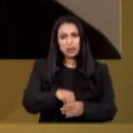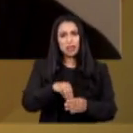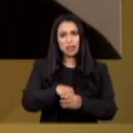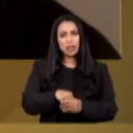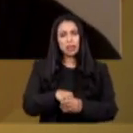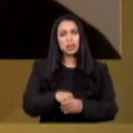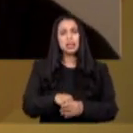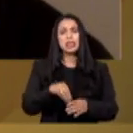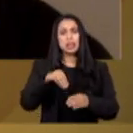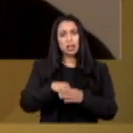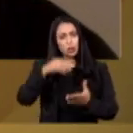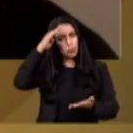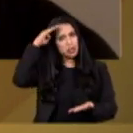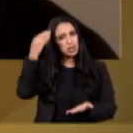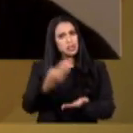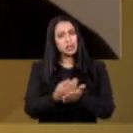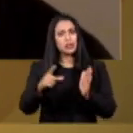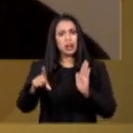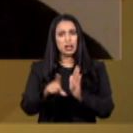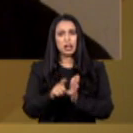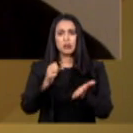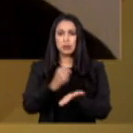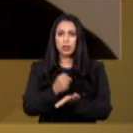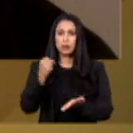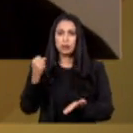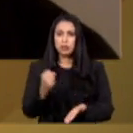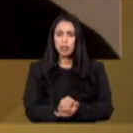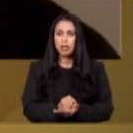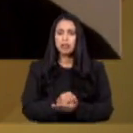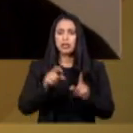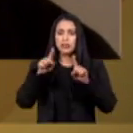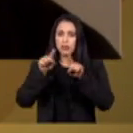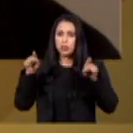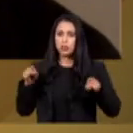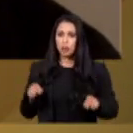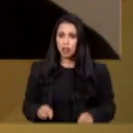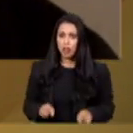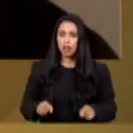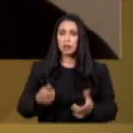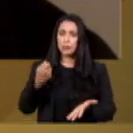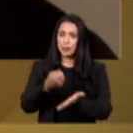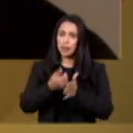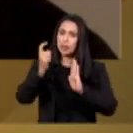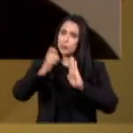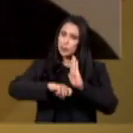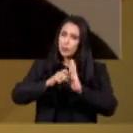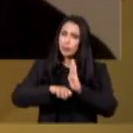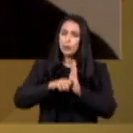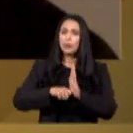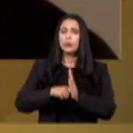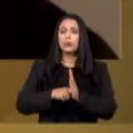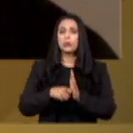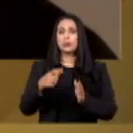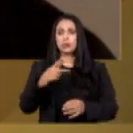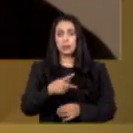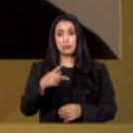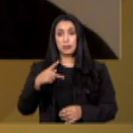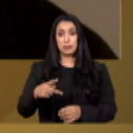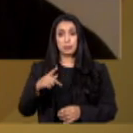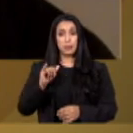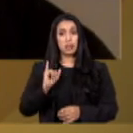sobre as leis do brasil a contratar pessoal é prestar serviço e quando atributos o que